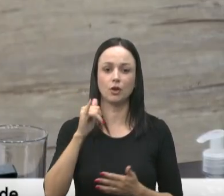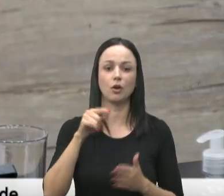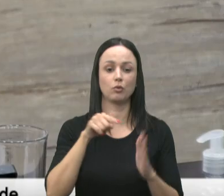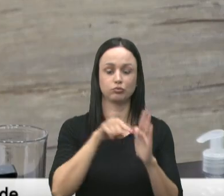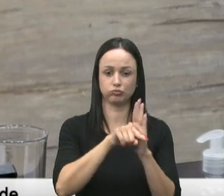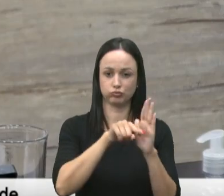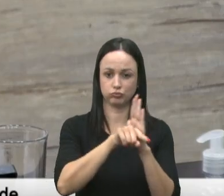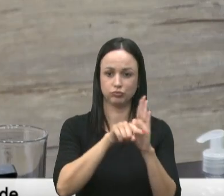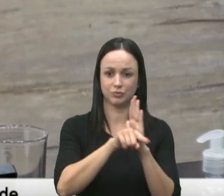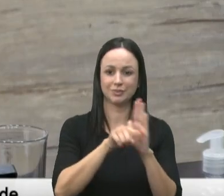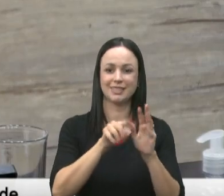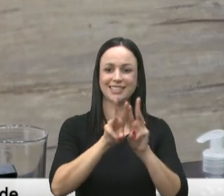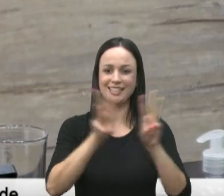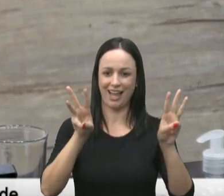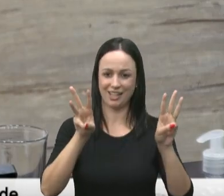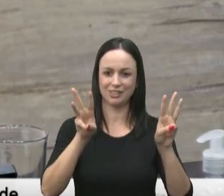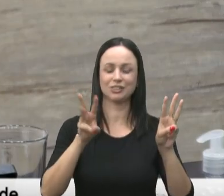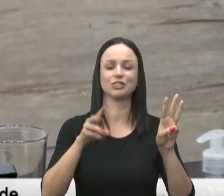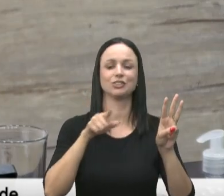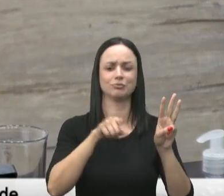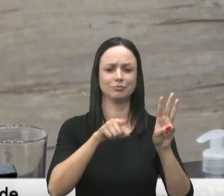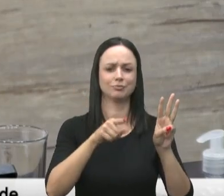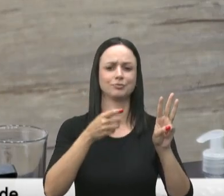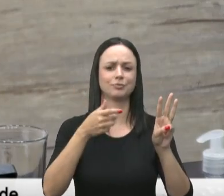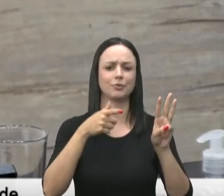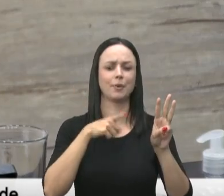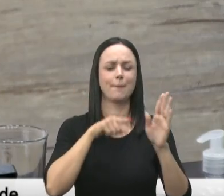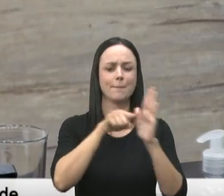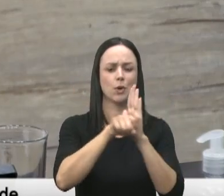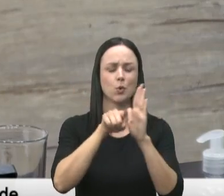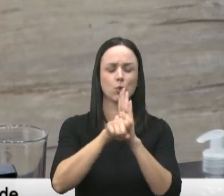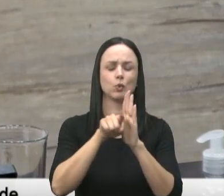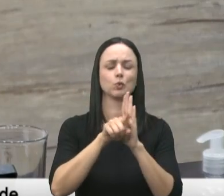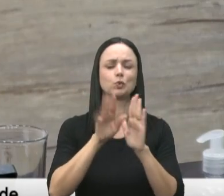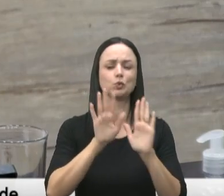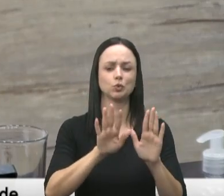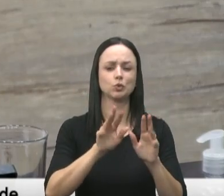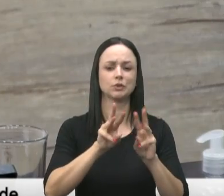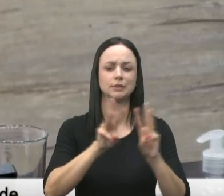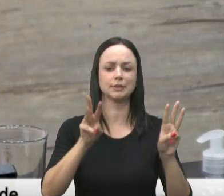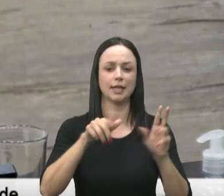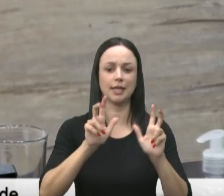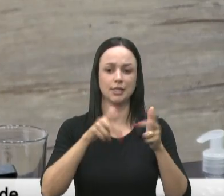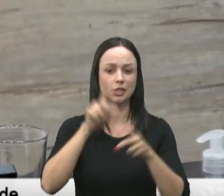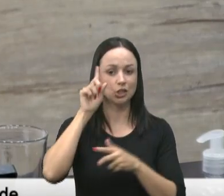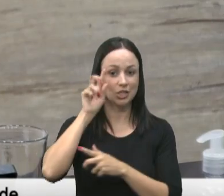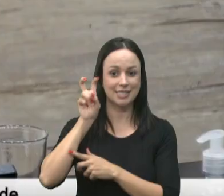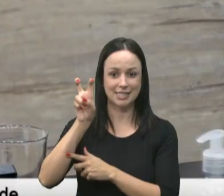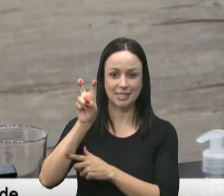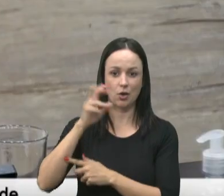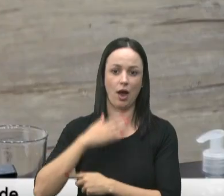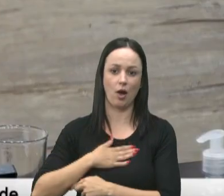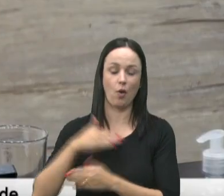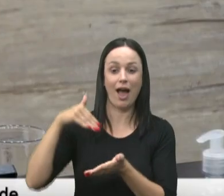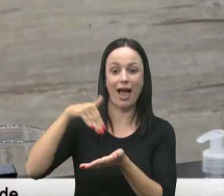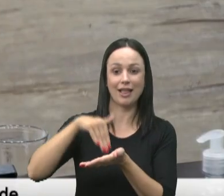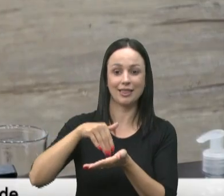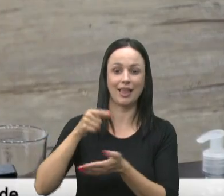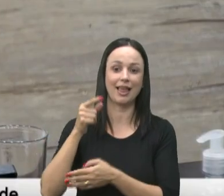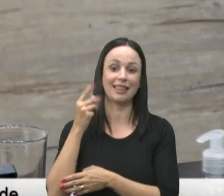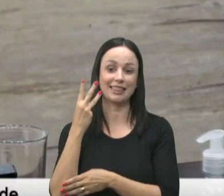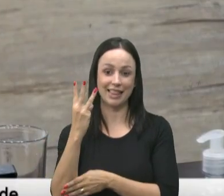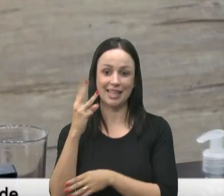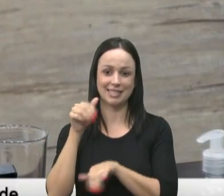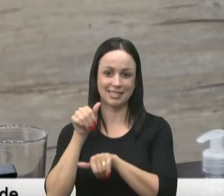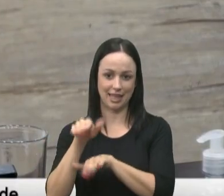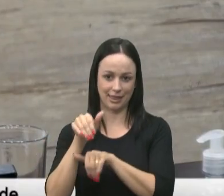ao projeto ficou disponível no site da Câmara Municipal entre os dias 5 de agosto a 3 de setembro e contou